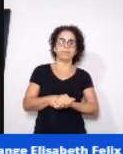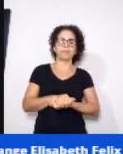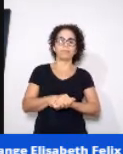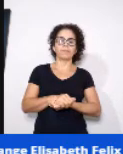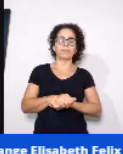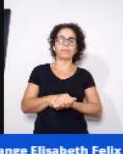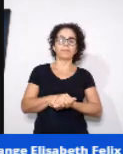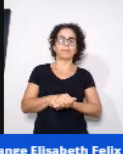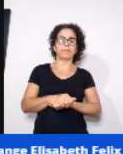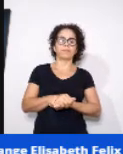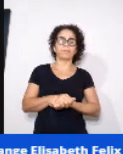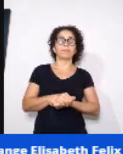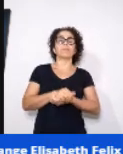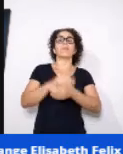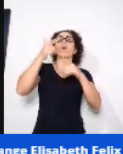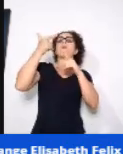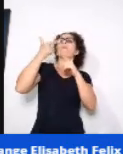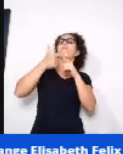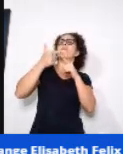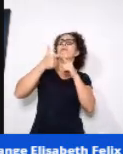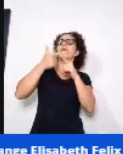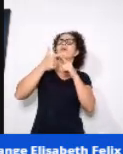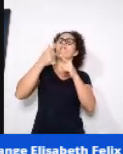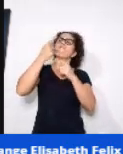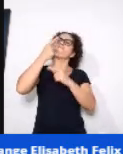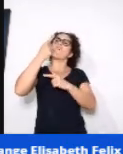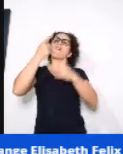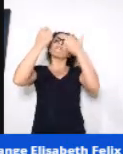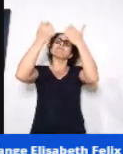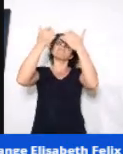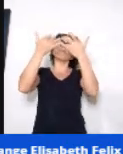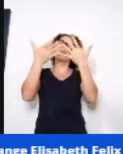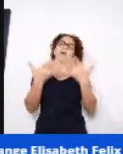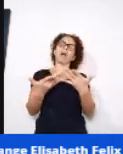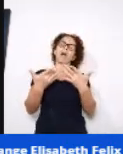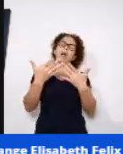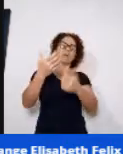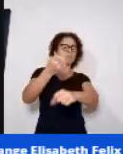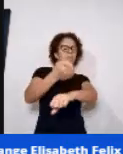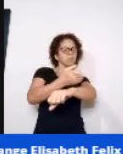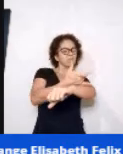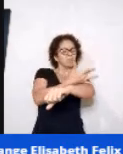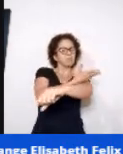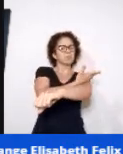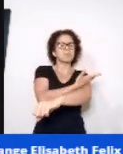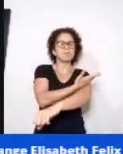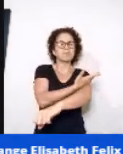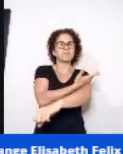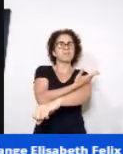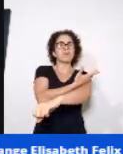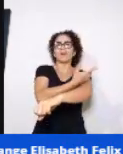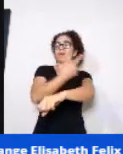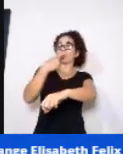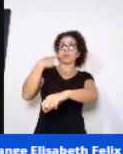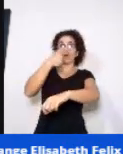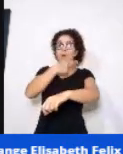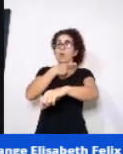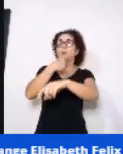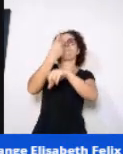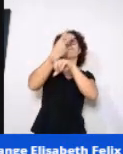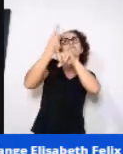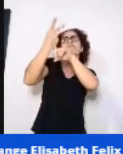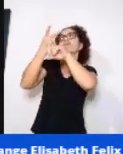E por que falar de emoção, né? Por que isso? A gente está em busca disso o tempo todo. Um sábado à